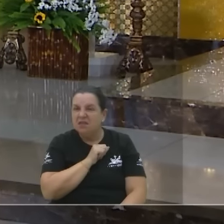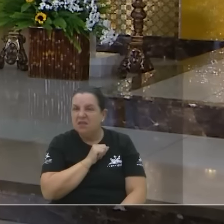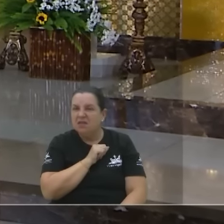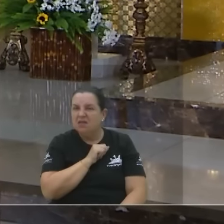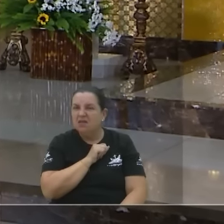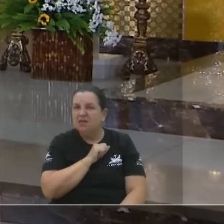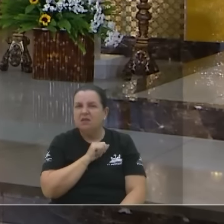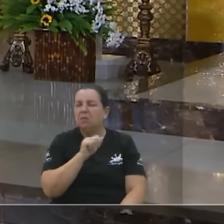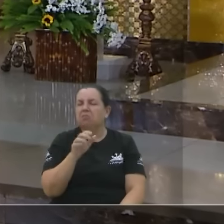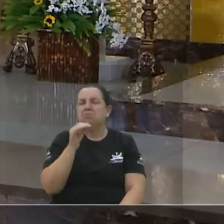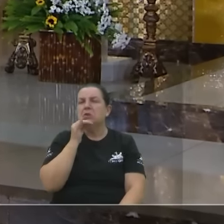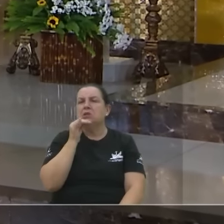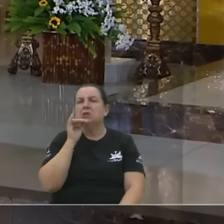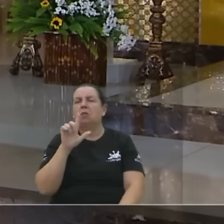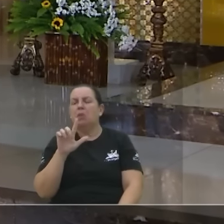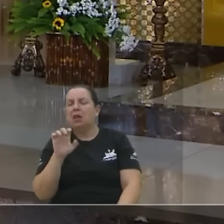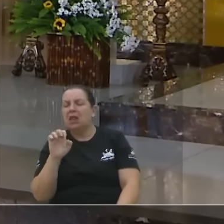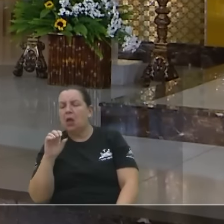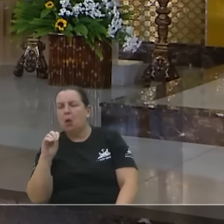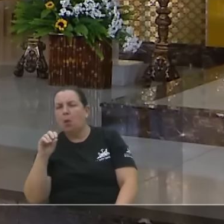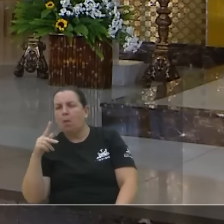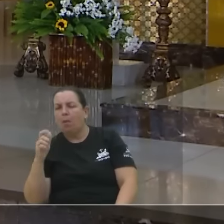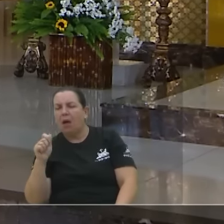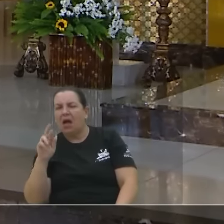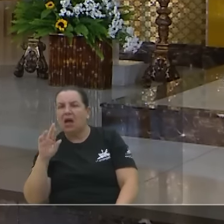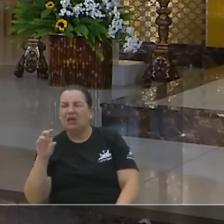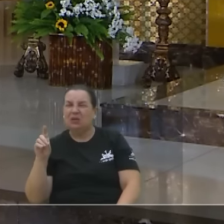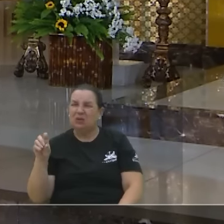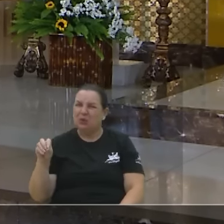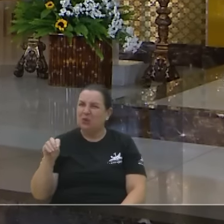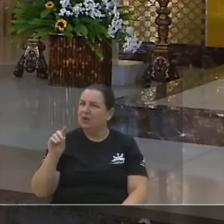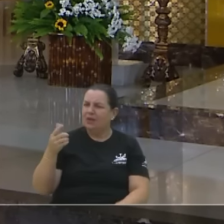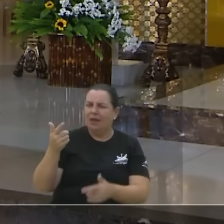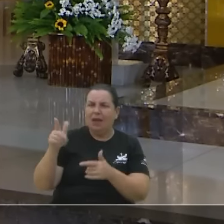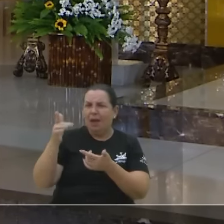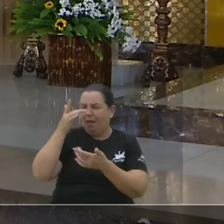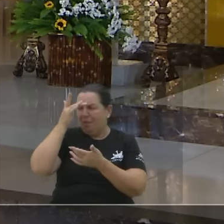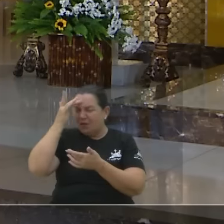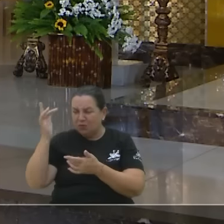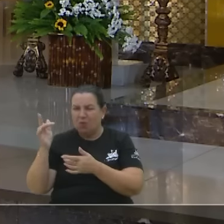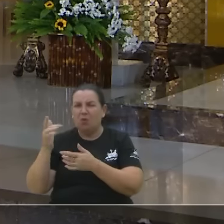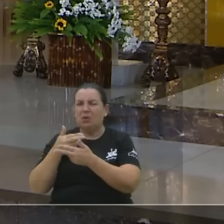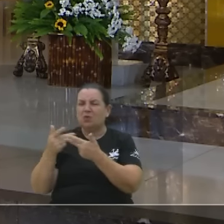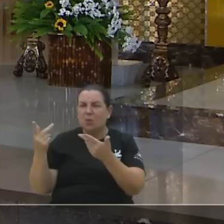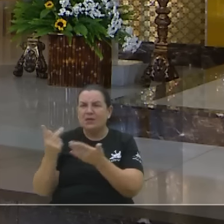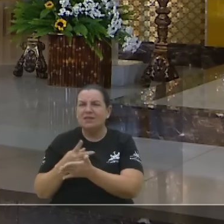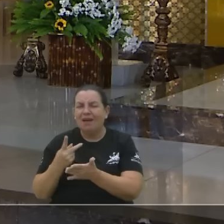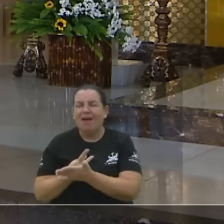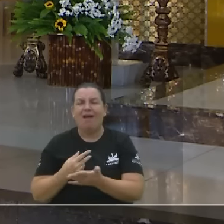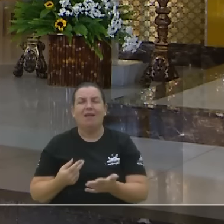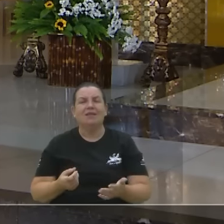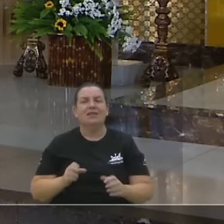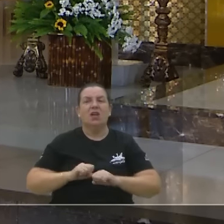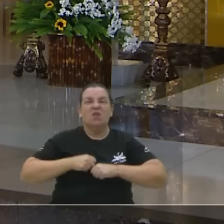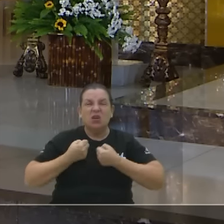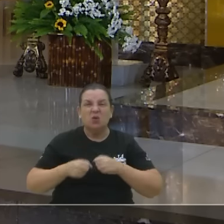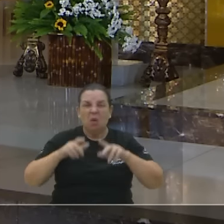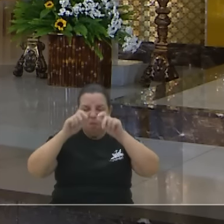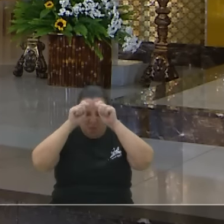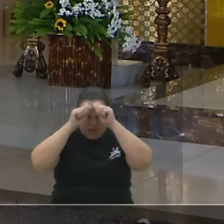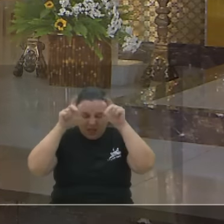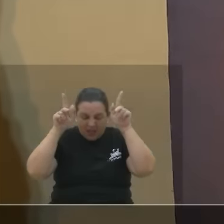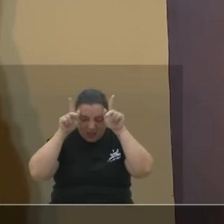metáfora, tá gente? Enfrentou urso, enfrentou leões, enfrentou Pilatos,